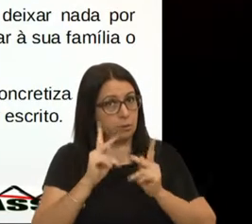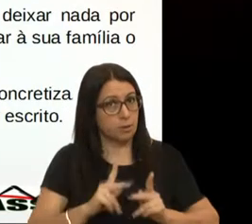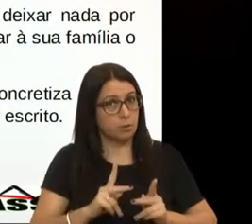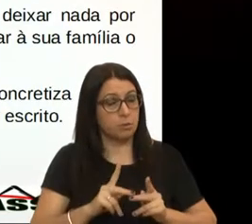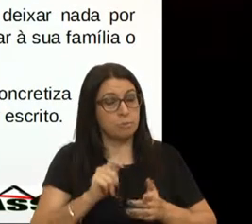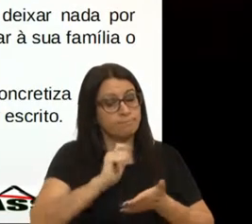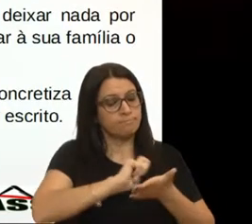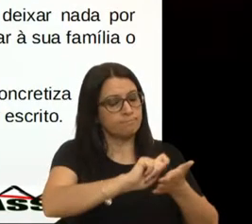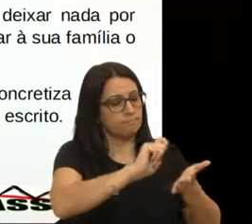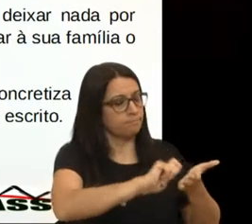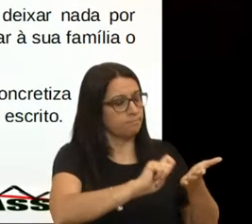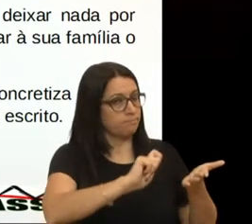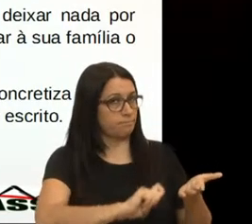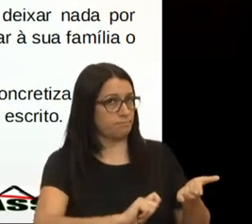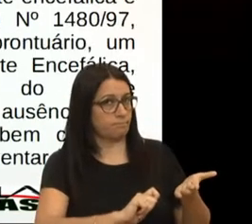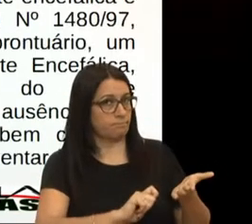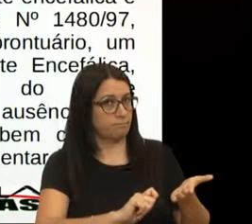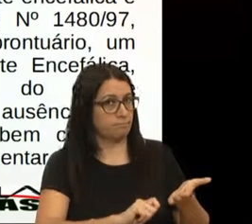por escrito.